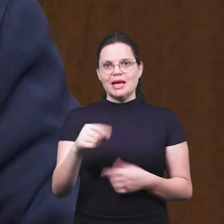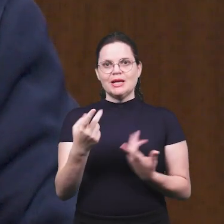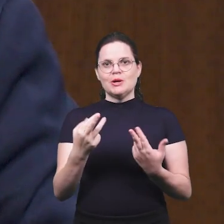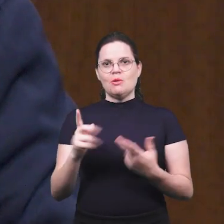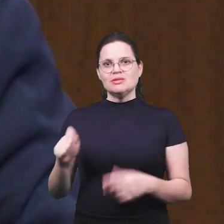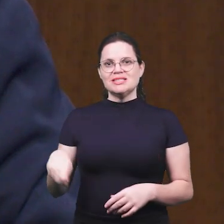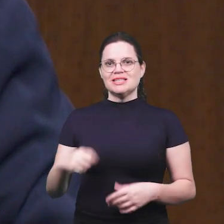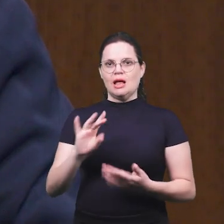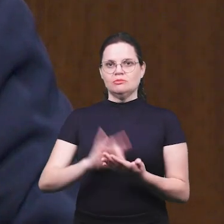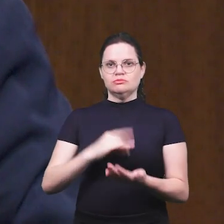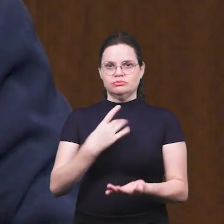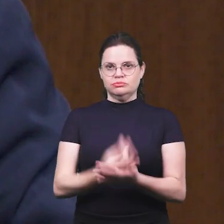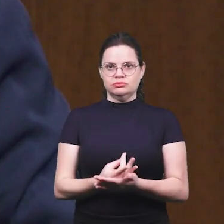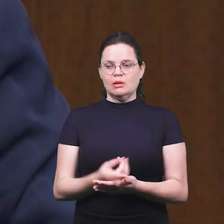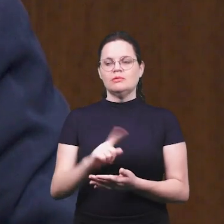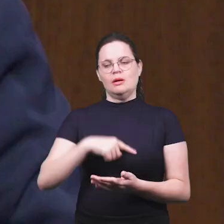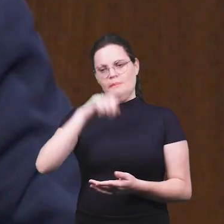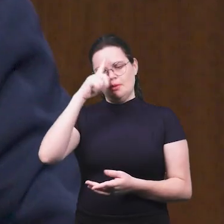tem